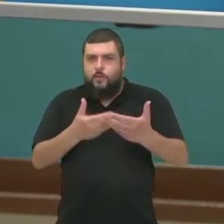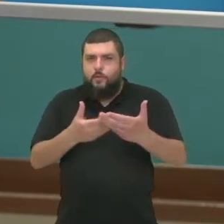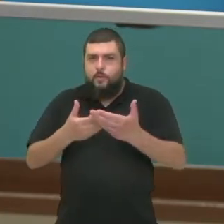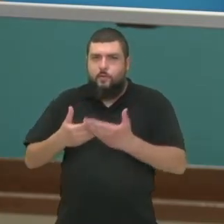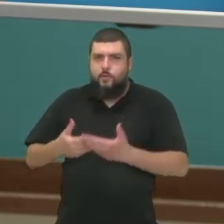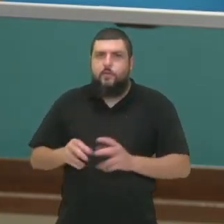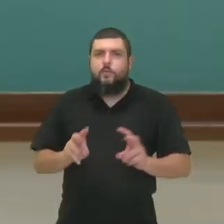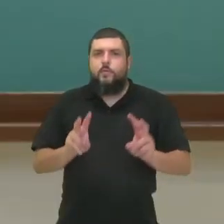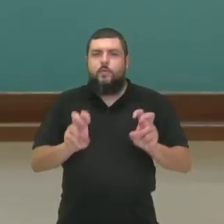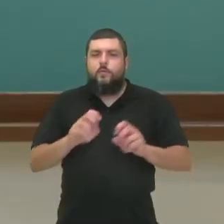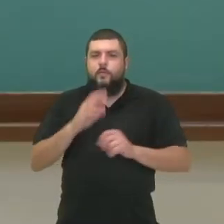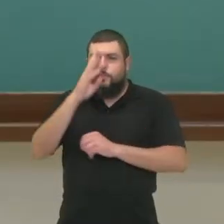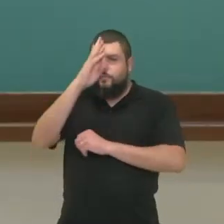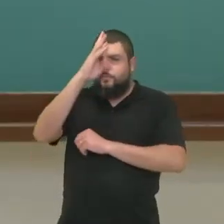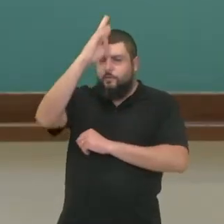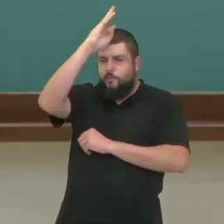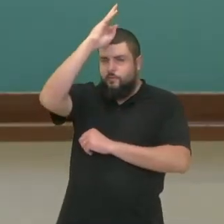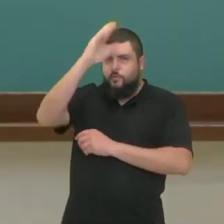pô!